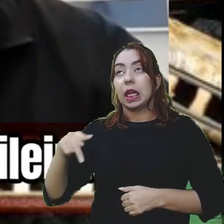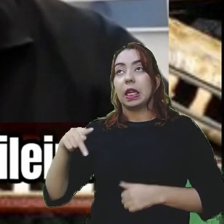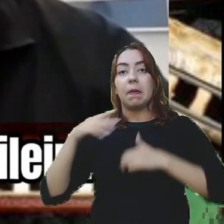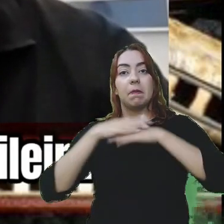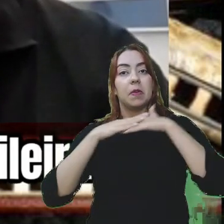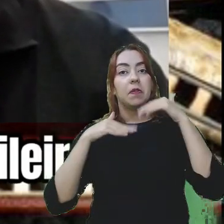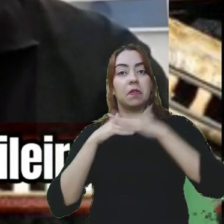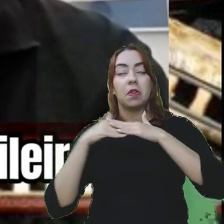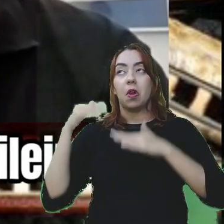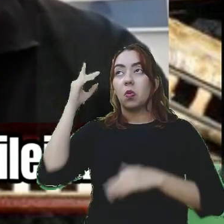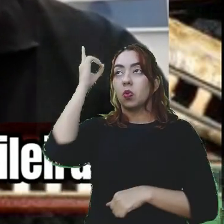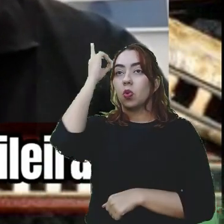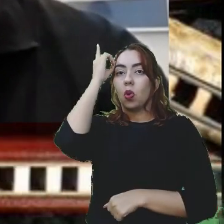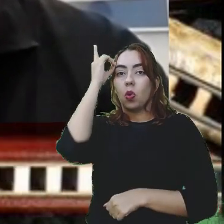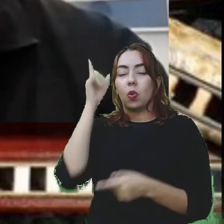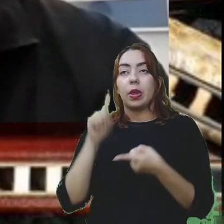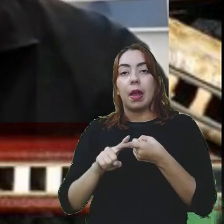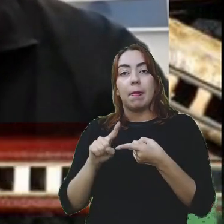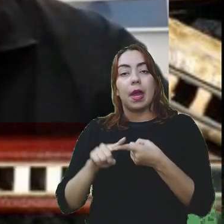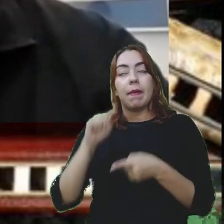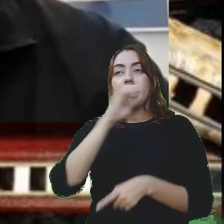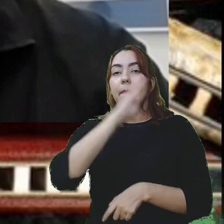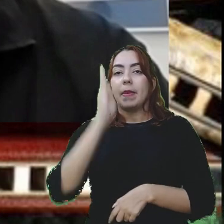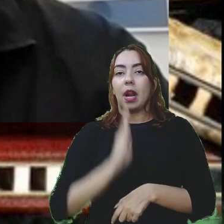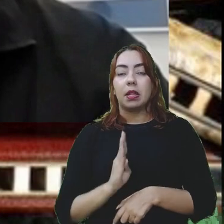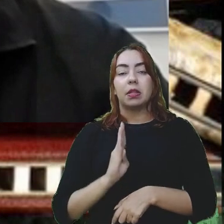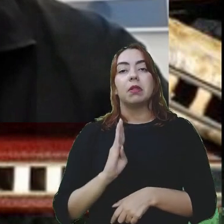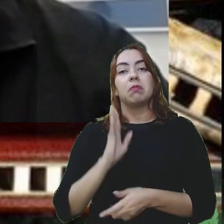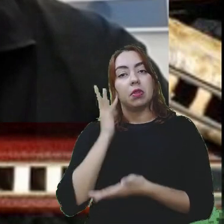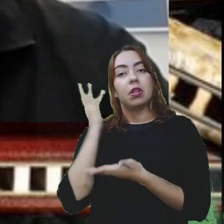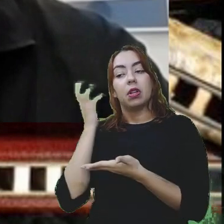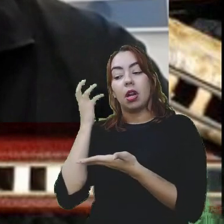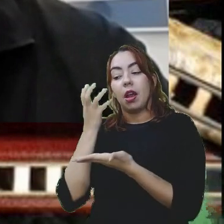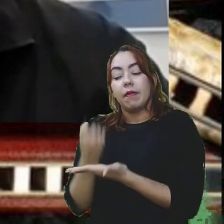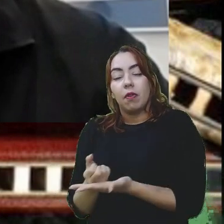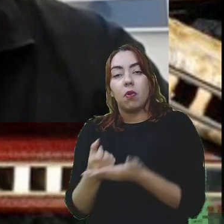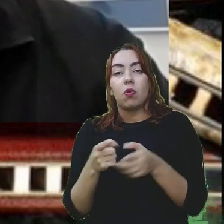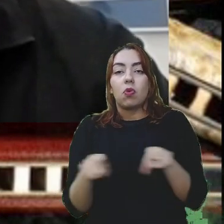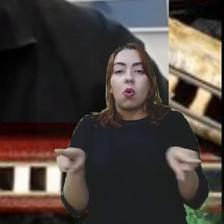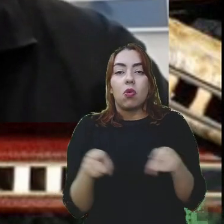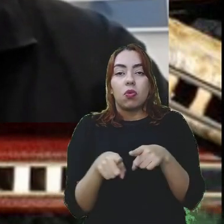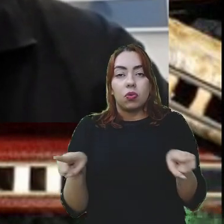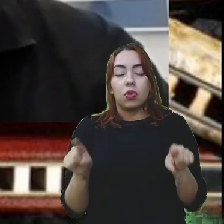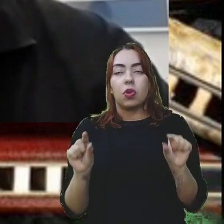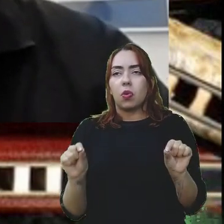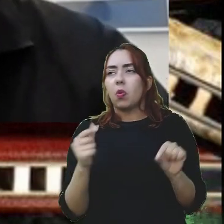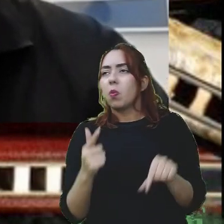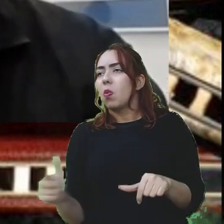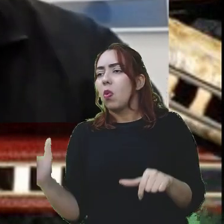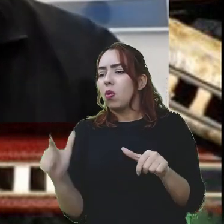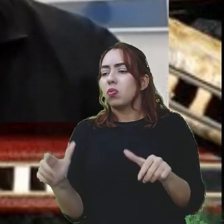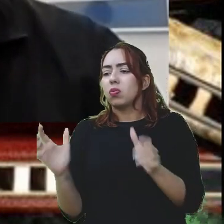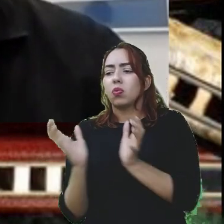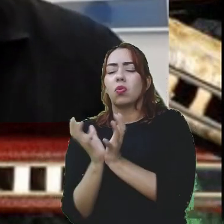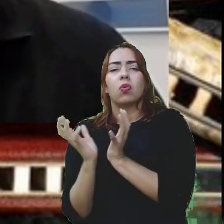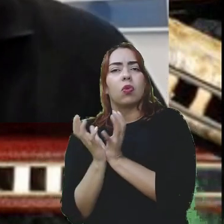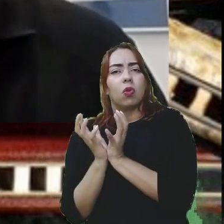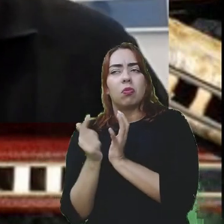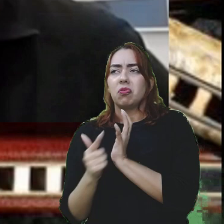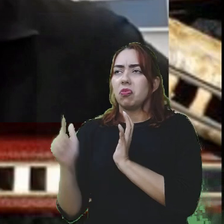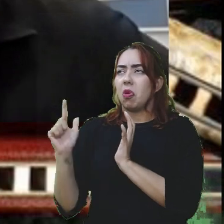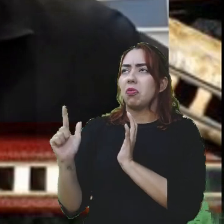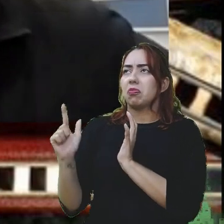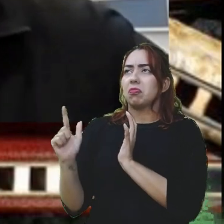gravou também só com músicas brasileiras, e ele faz concertos com world music, é um cara incrível. Você vê